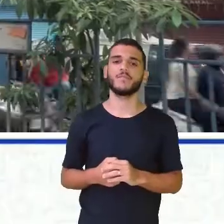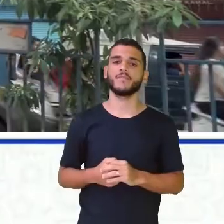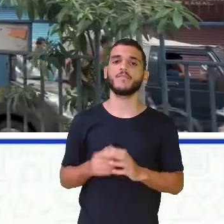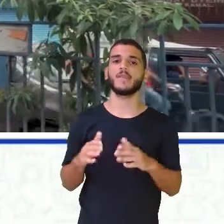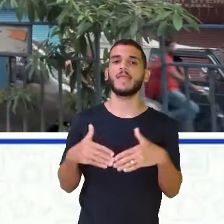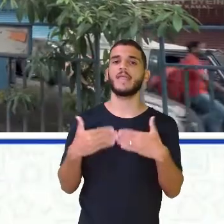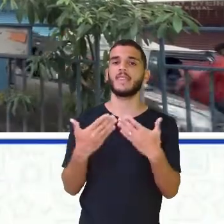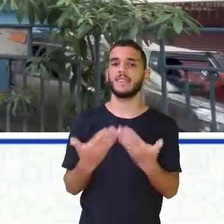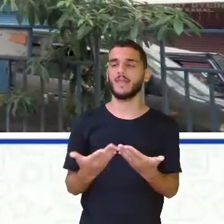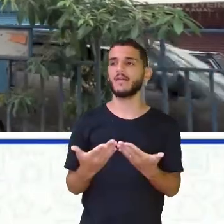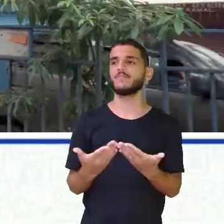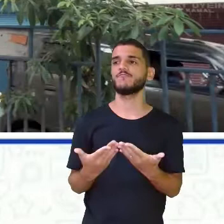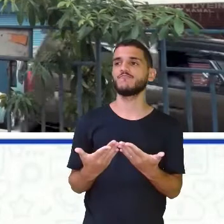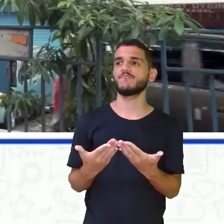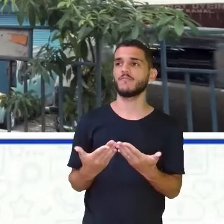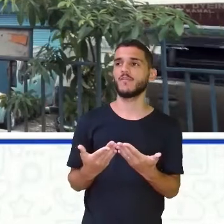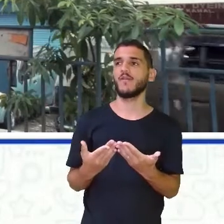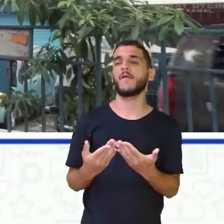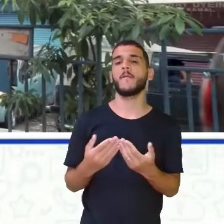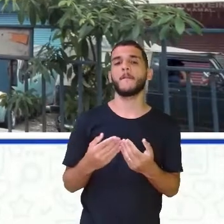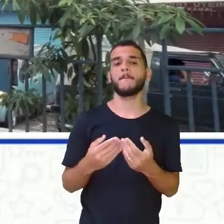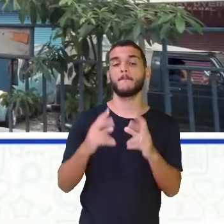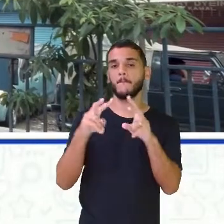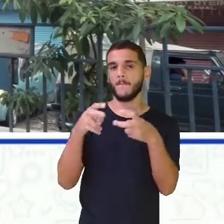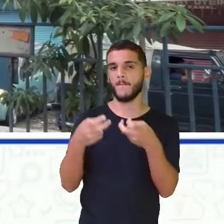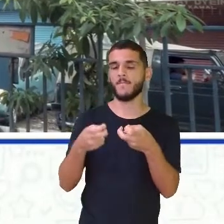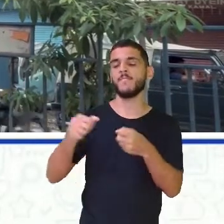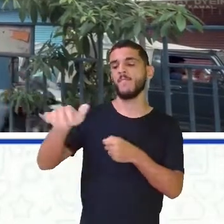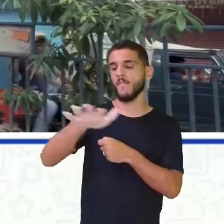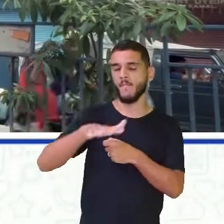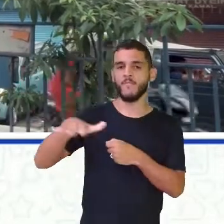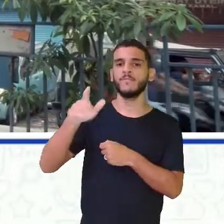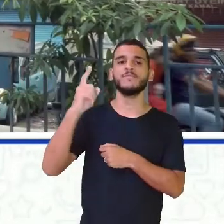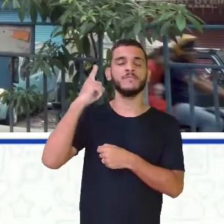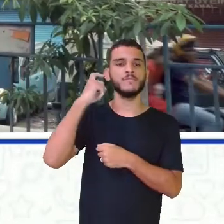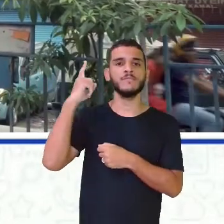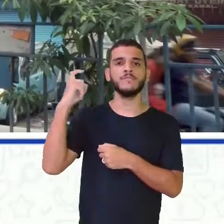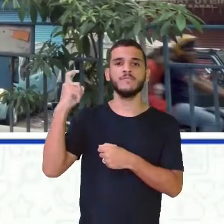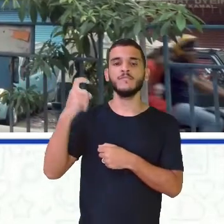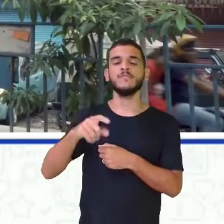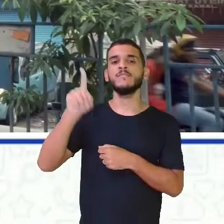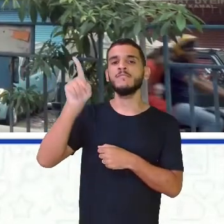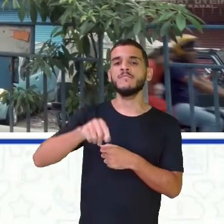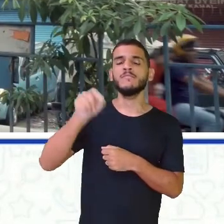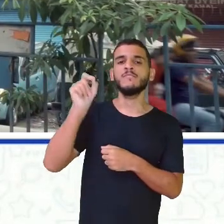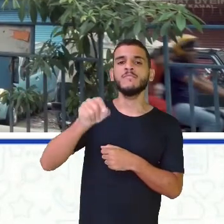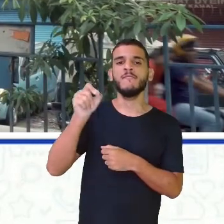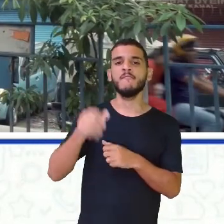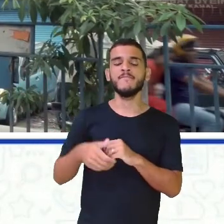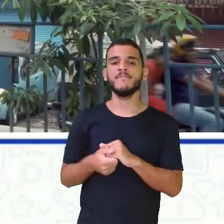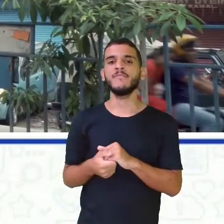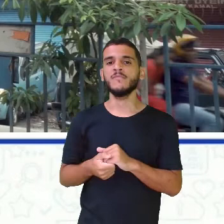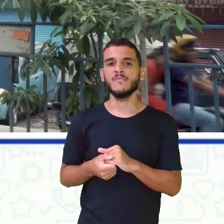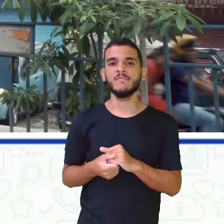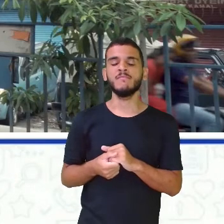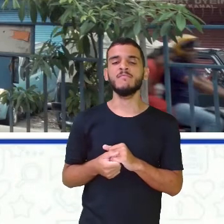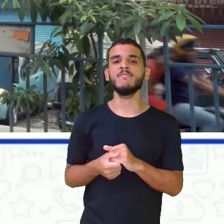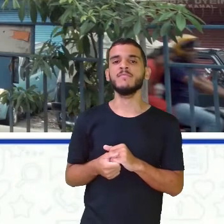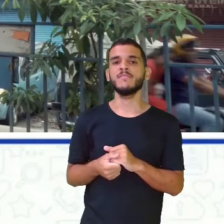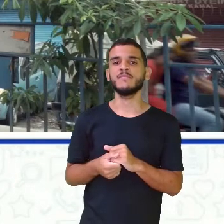E aí a gente vai entrar agora na paisagem sonora. Que é essa coisa mais ampla. Não